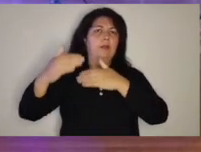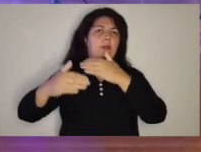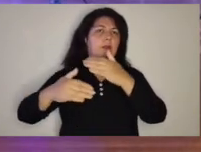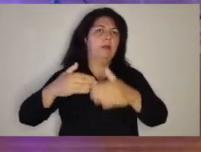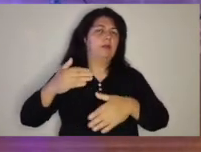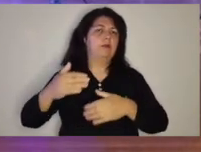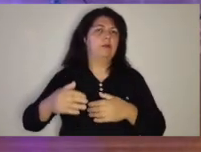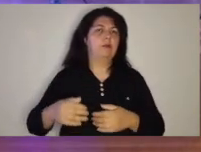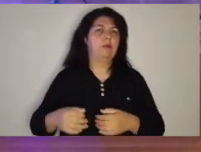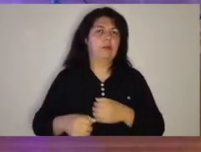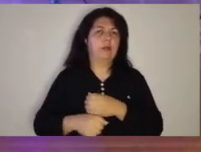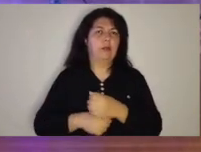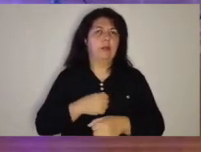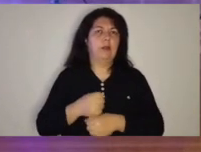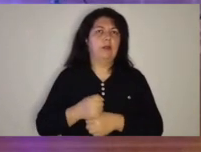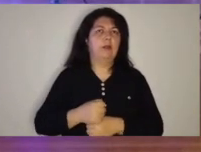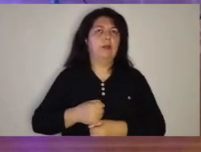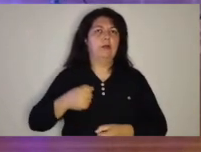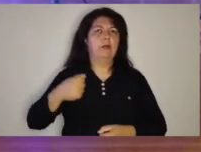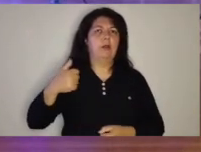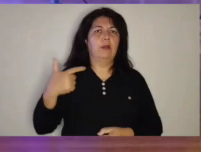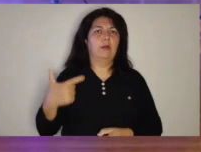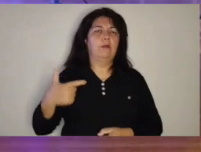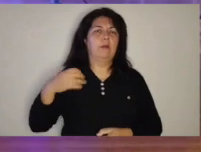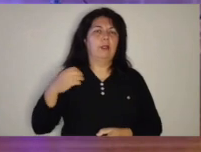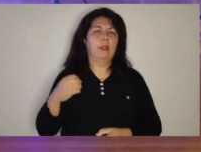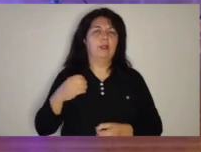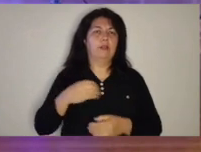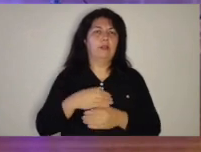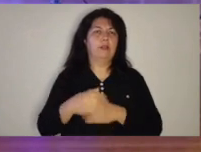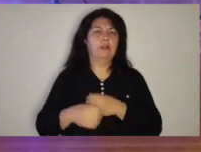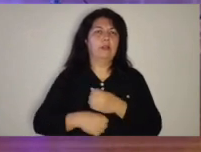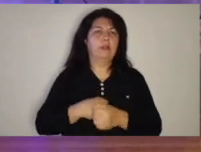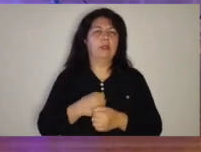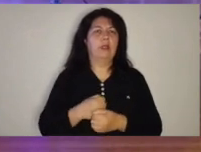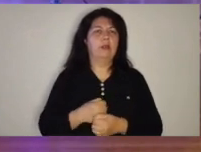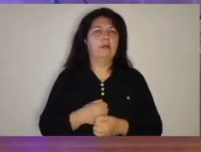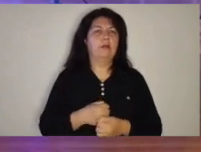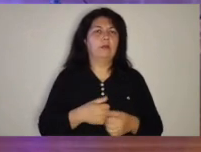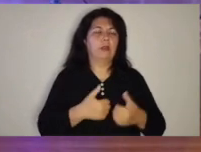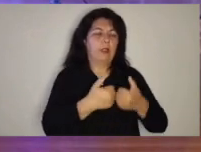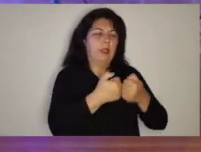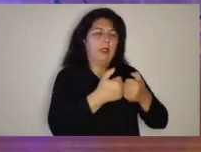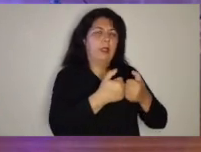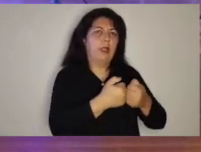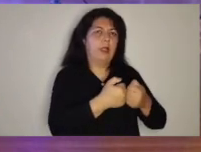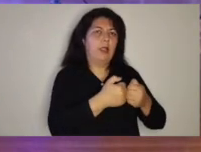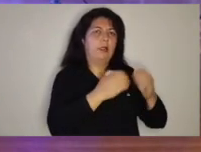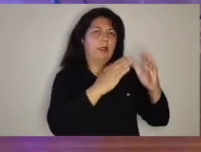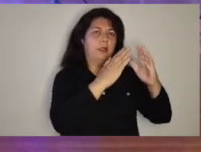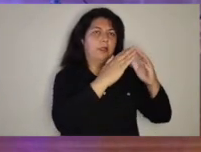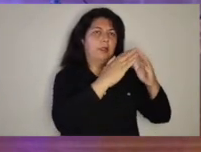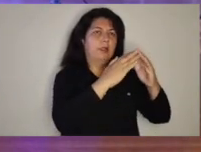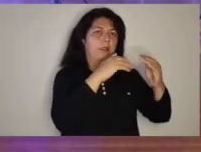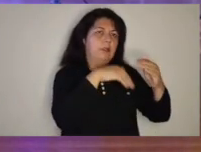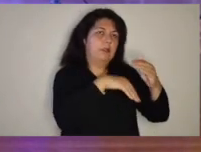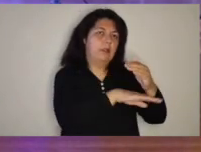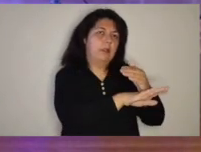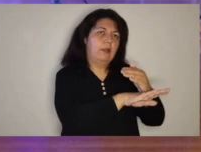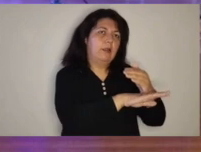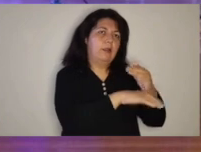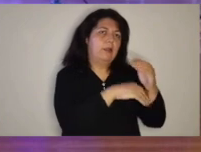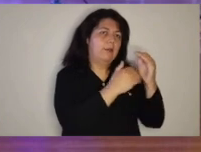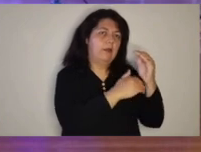se passaram que até chegaram 20 anos. E toda a casa de Israel lamentava